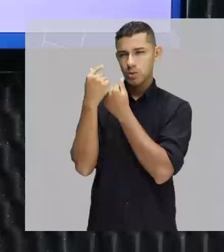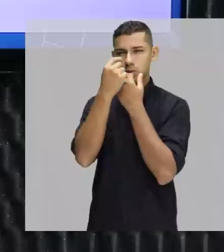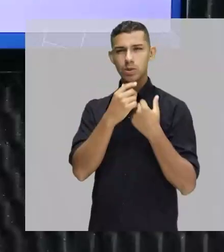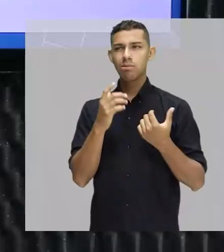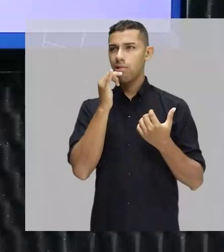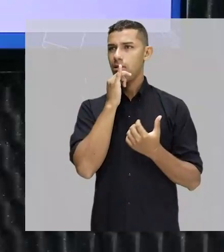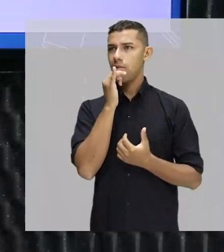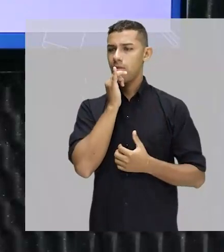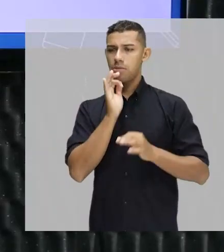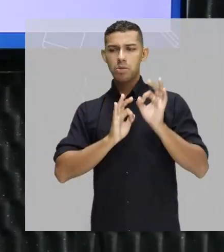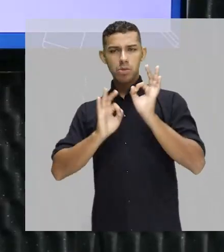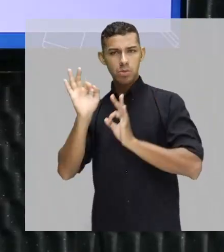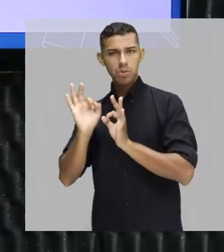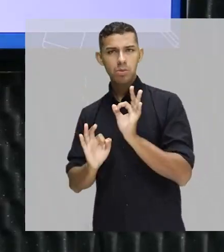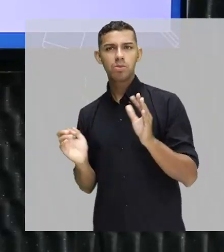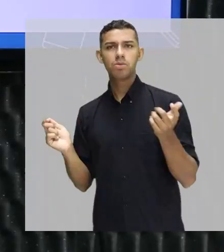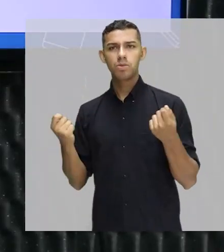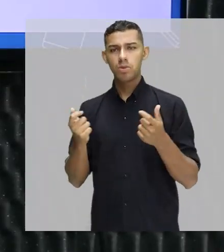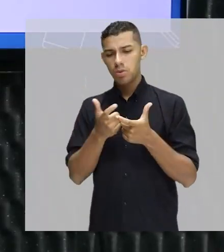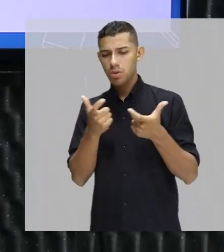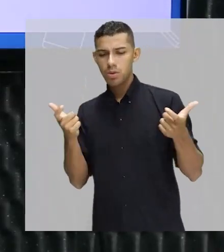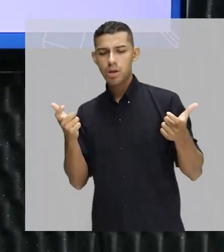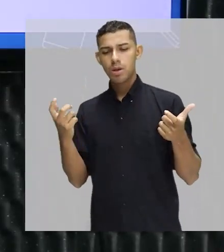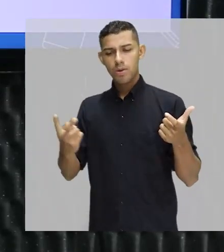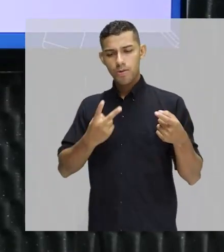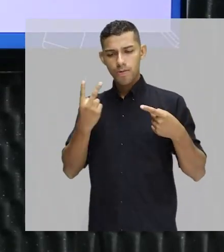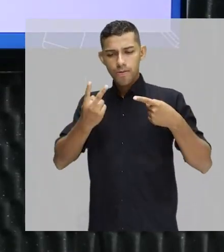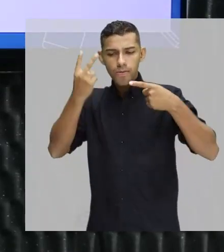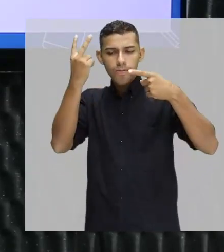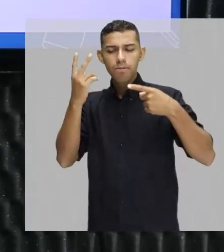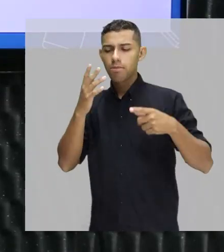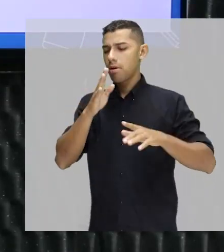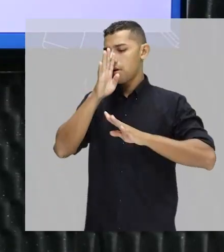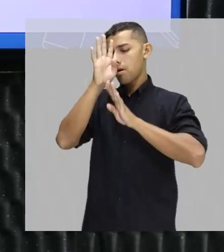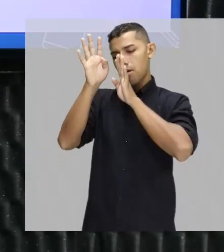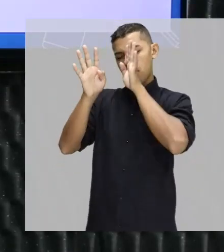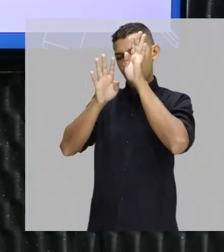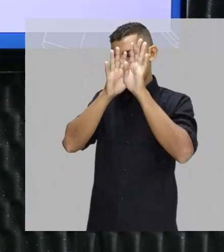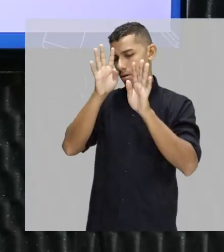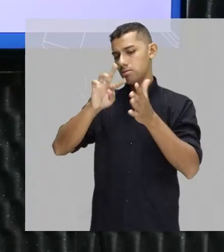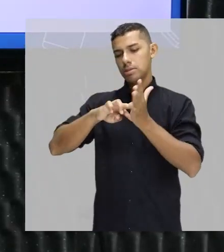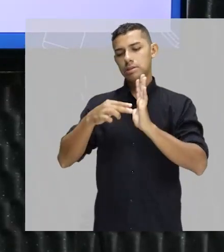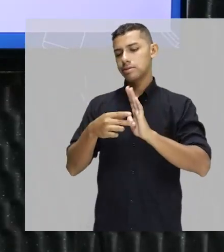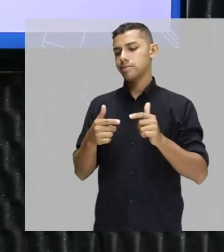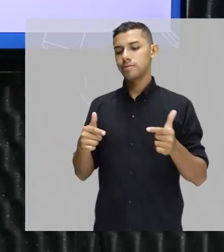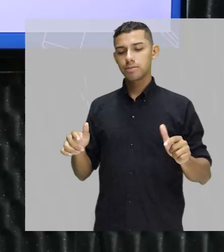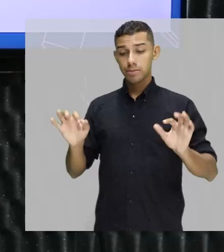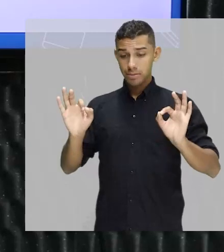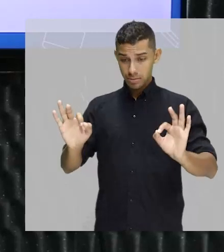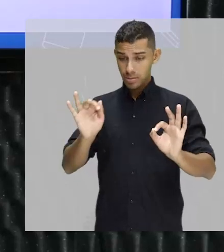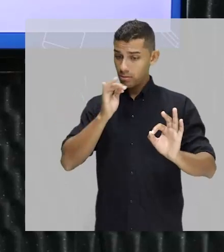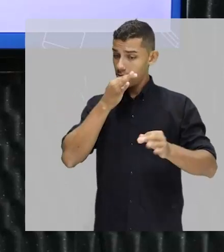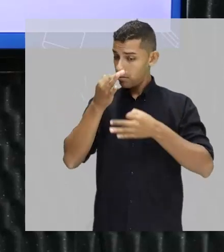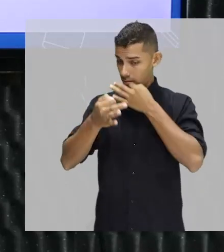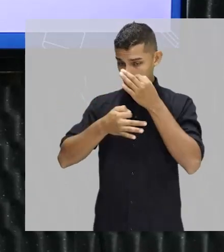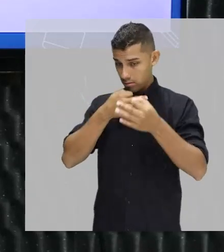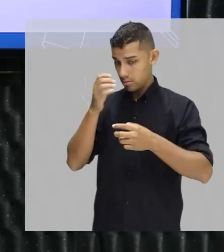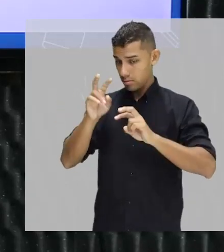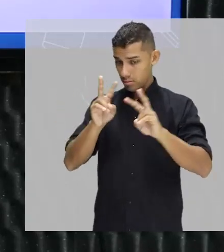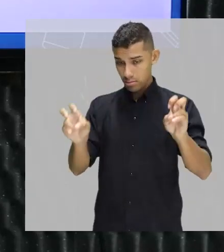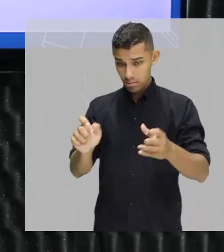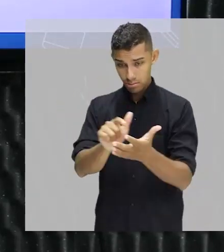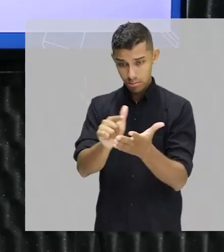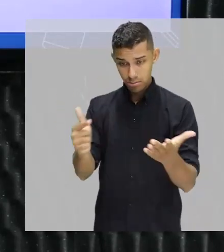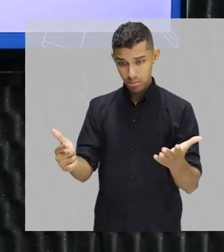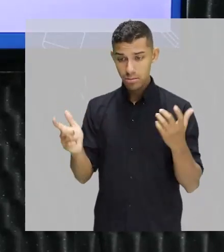forma despretensiosa. Engrandece o valor das coisas mais banais e insignificantes. O discurso de uma crônica é